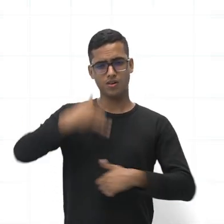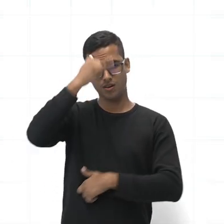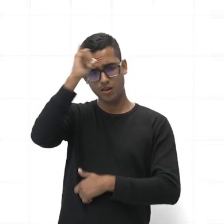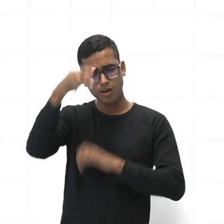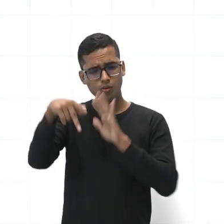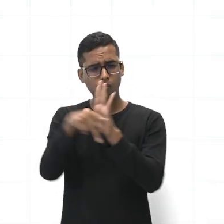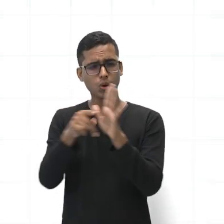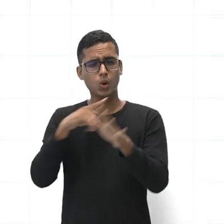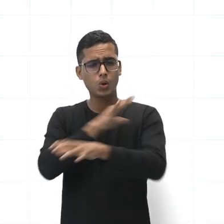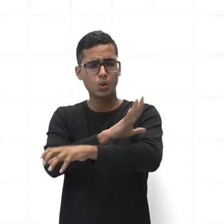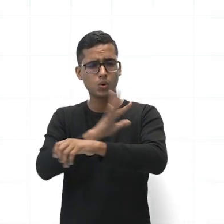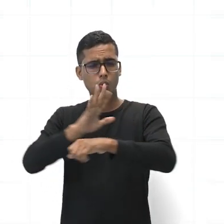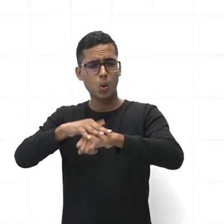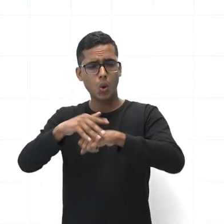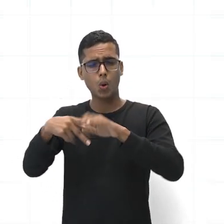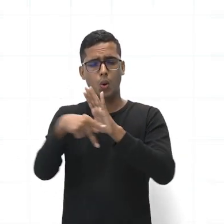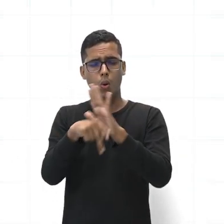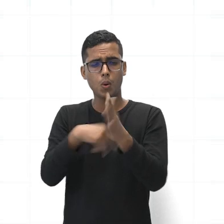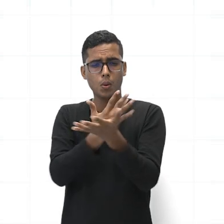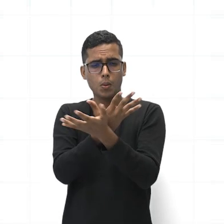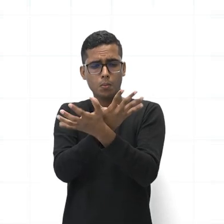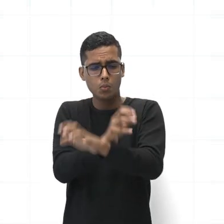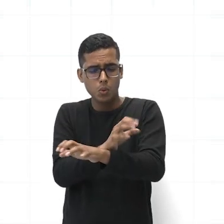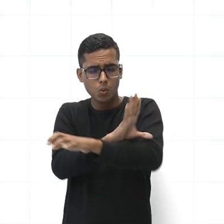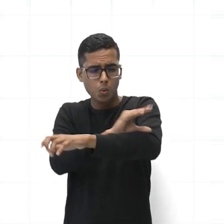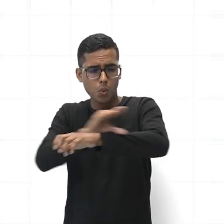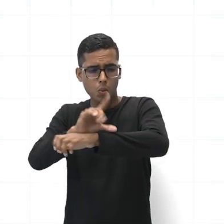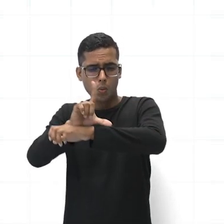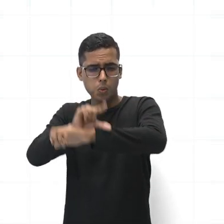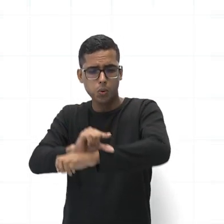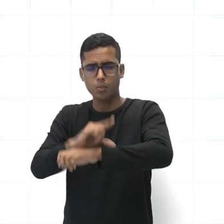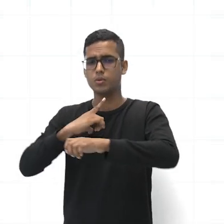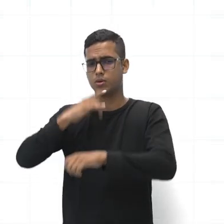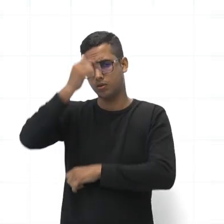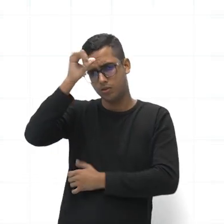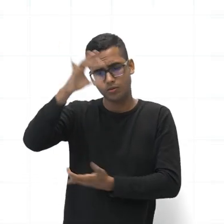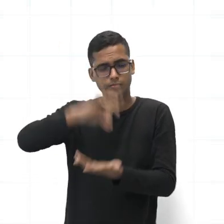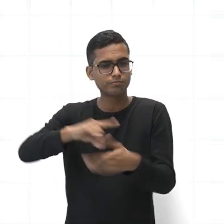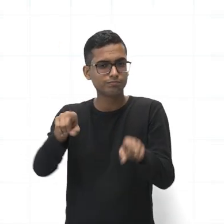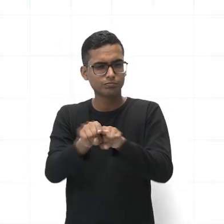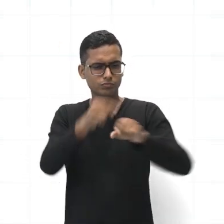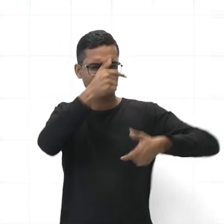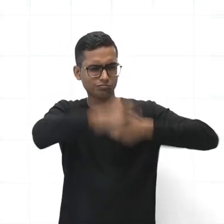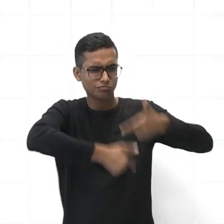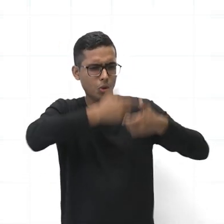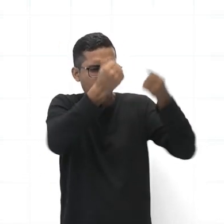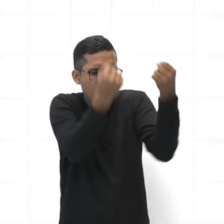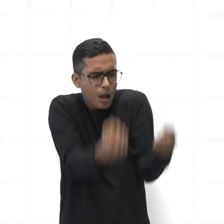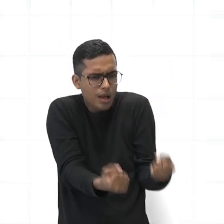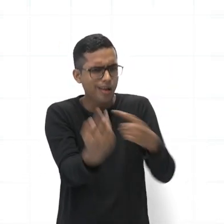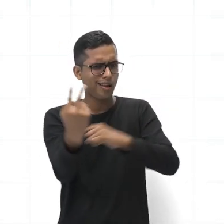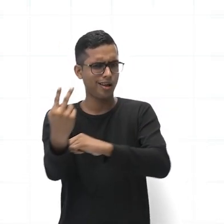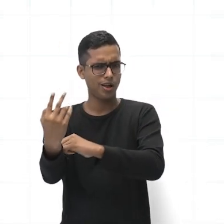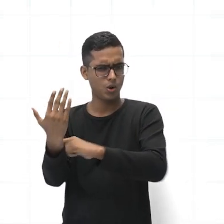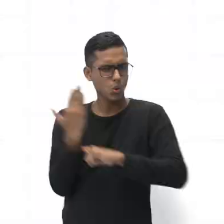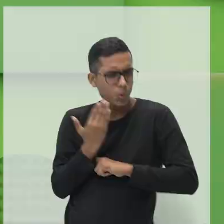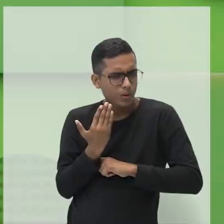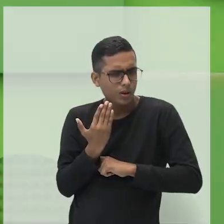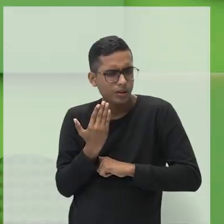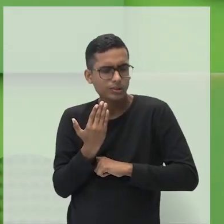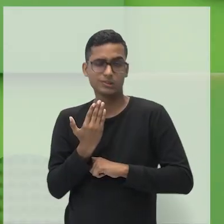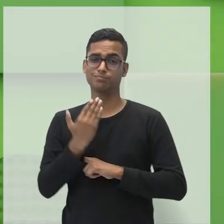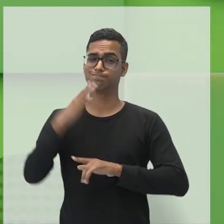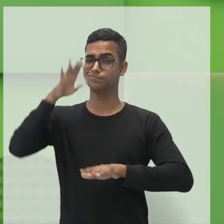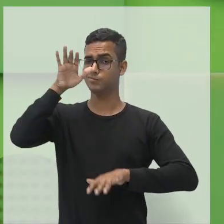prevenir a atrofia. O que, professora? Trabalho pesado ajuda? Depende da quantidade de